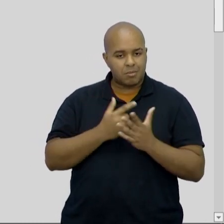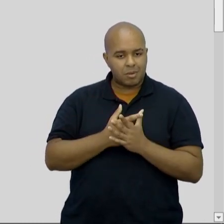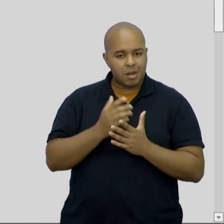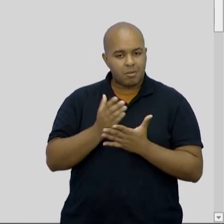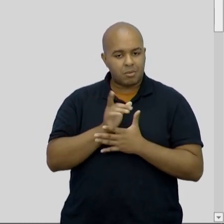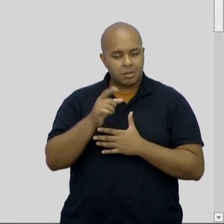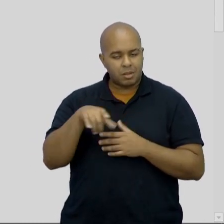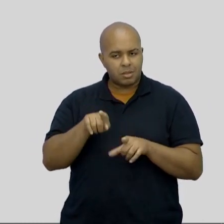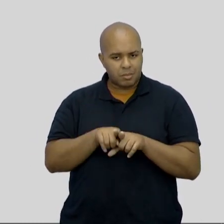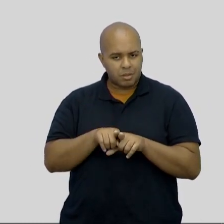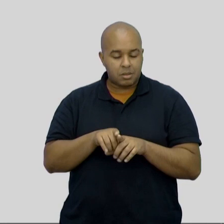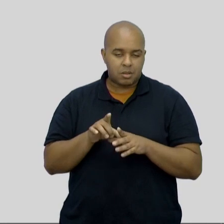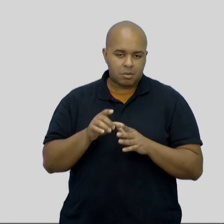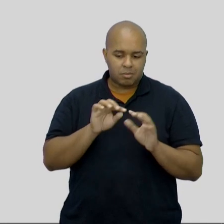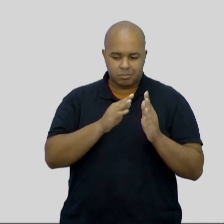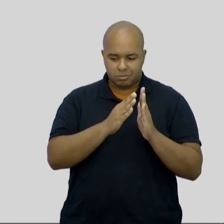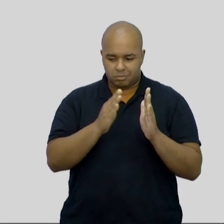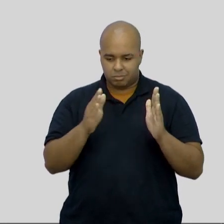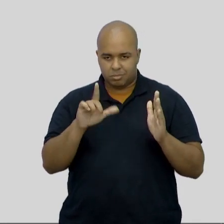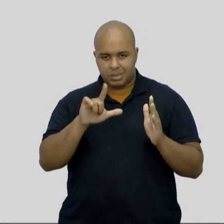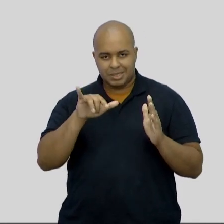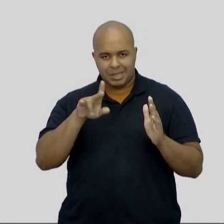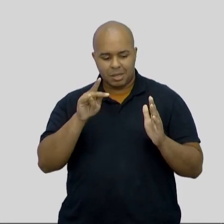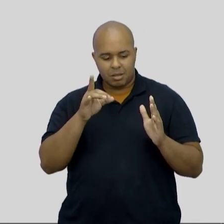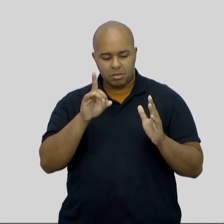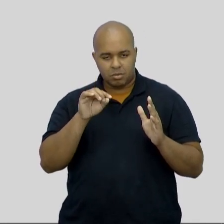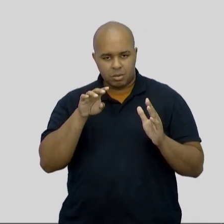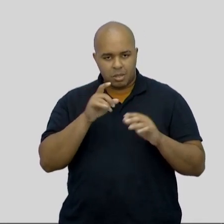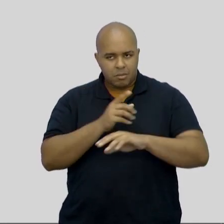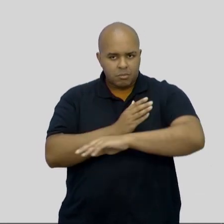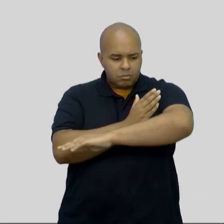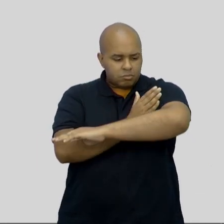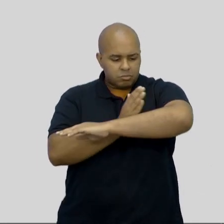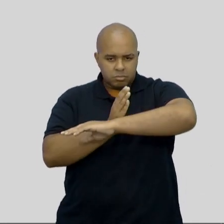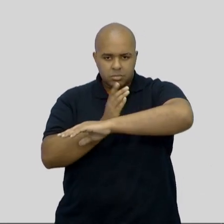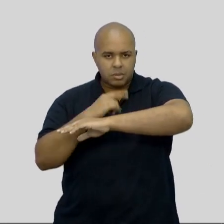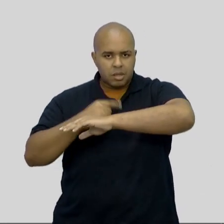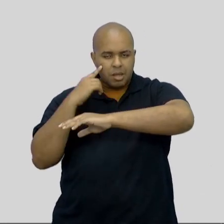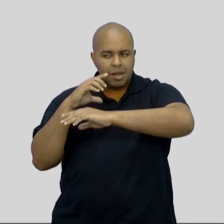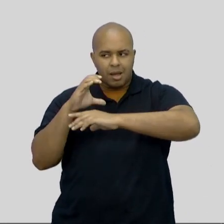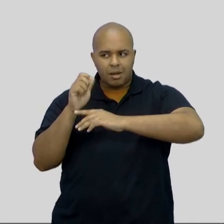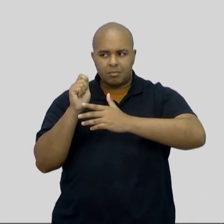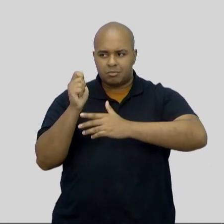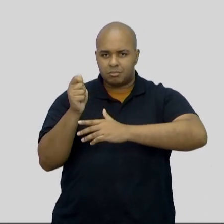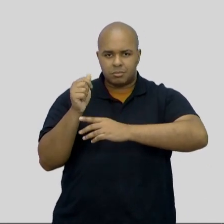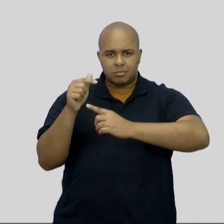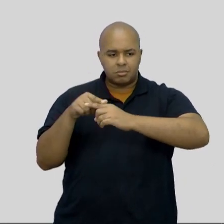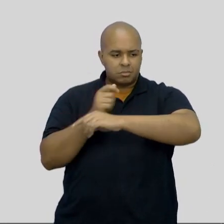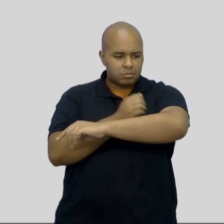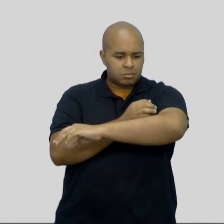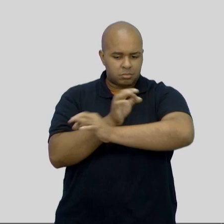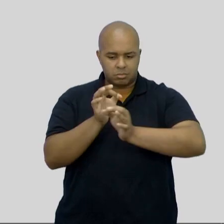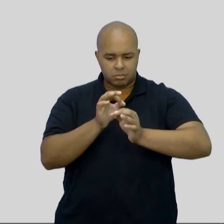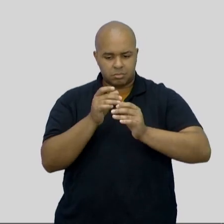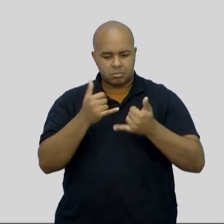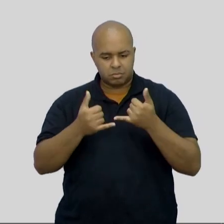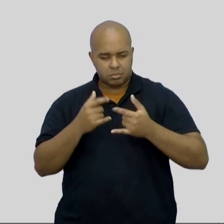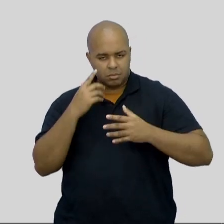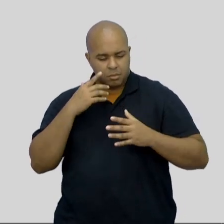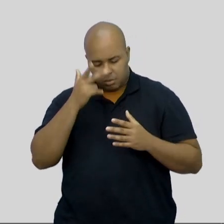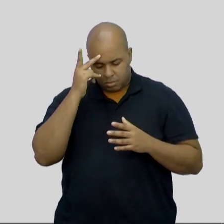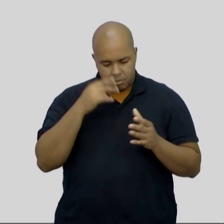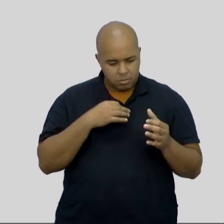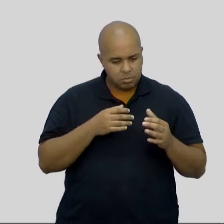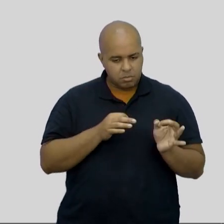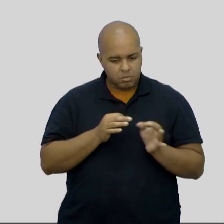uma delas mesmo assim? A linha do tempo geral seria... Nós temos as cartas que fazem parte da preparação dos jogadores. Lembra-se, e a